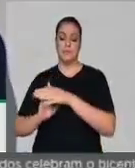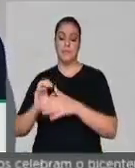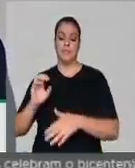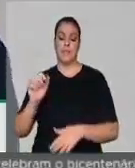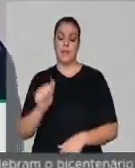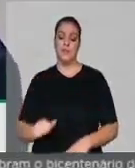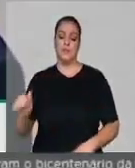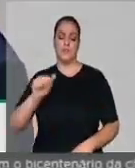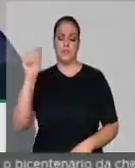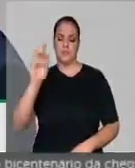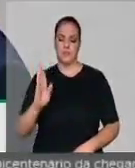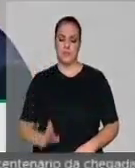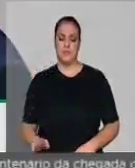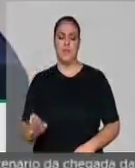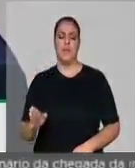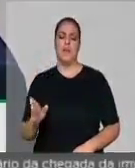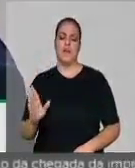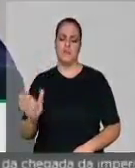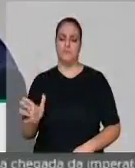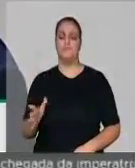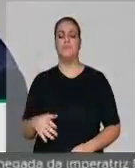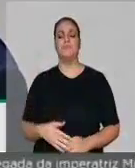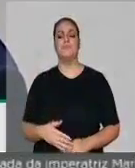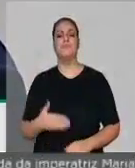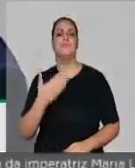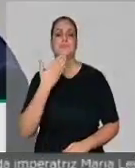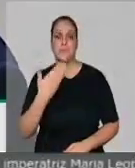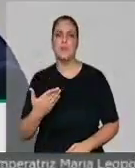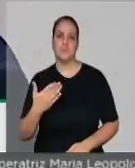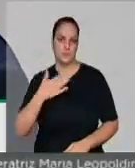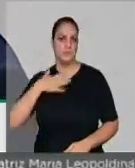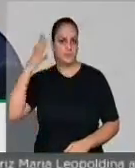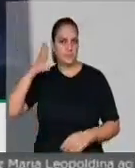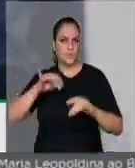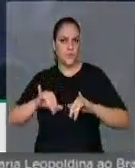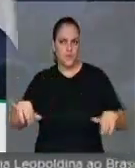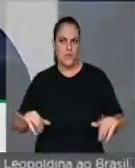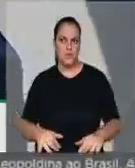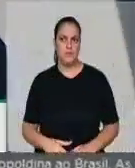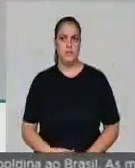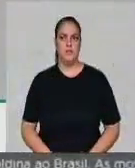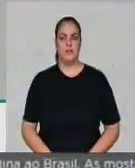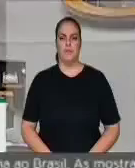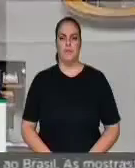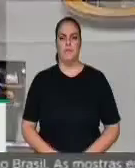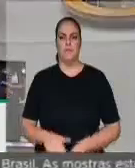associação nacional, e eu peço a divulgação na Voz do Brasil deste breve pronunciamento. Será divulgado. Protesto. Deputado Heitor Xu, um minuto.